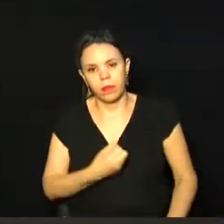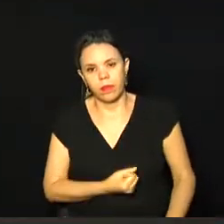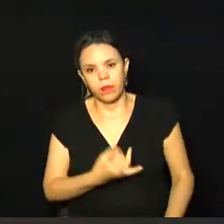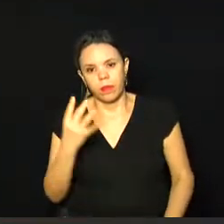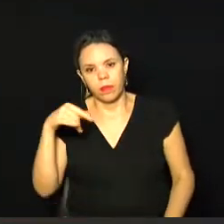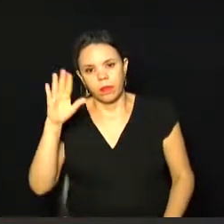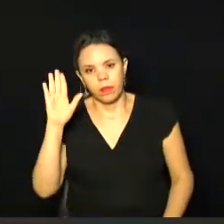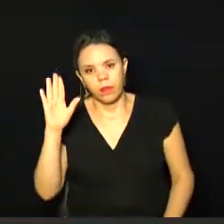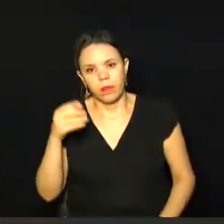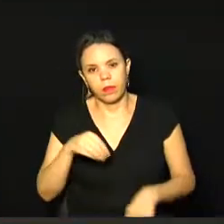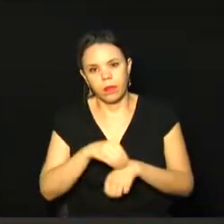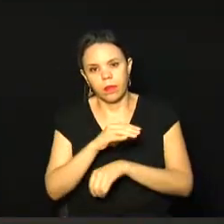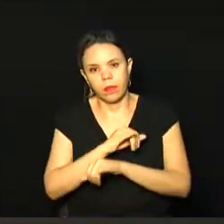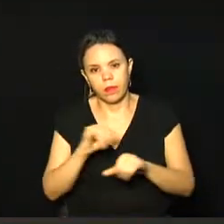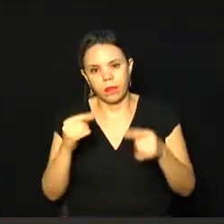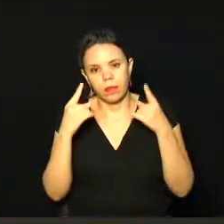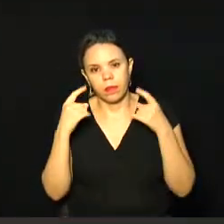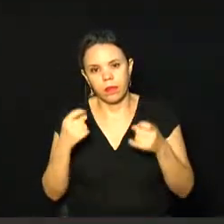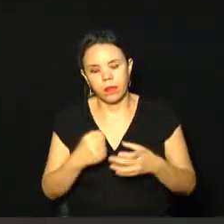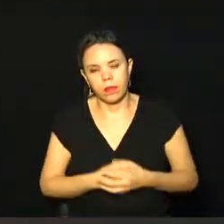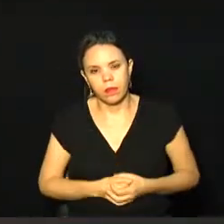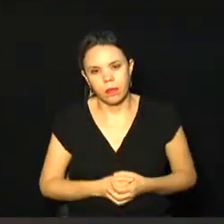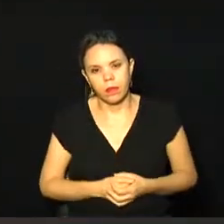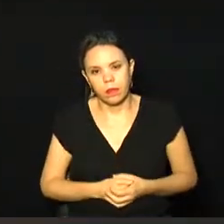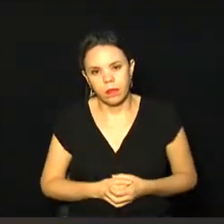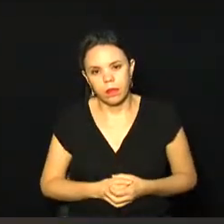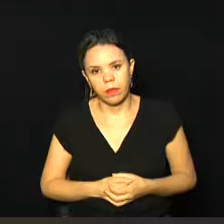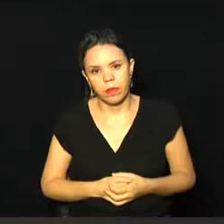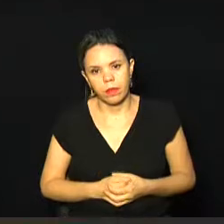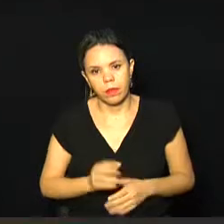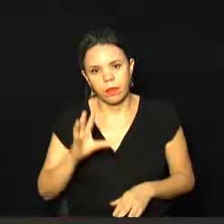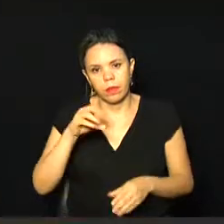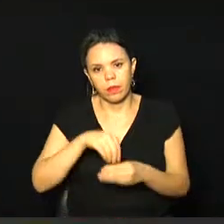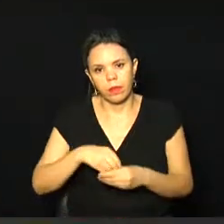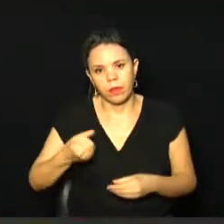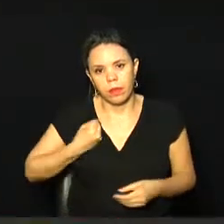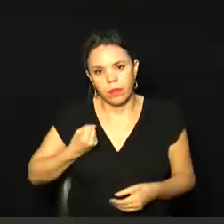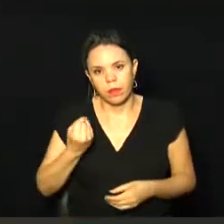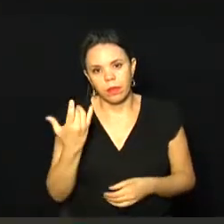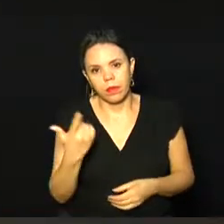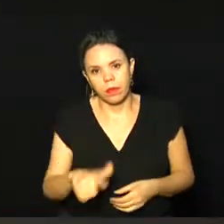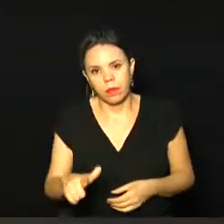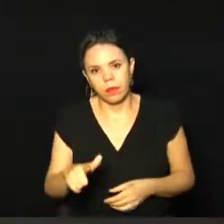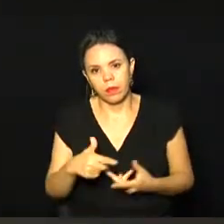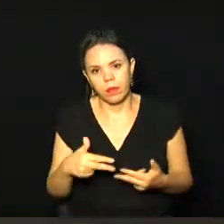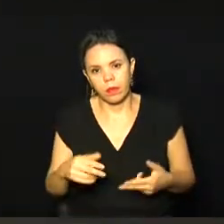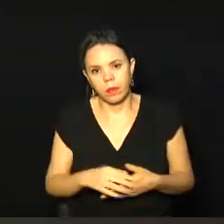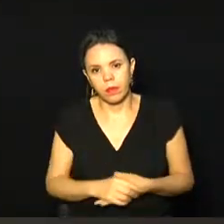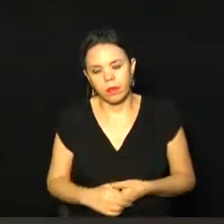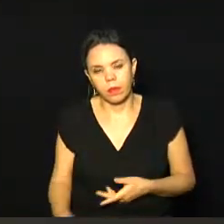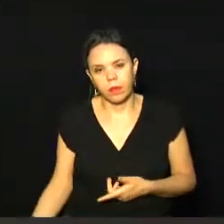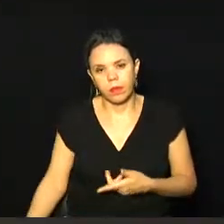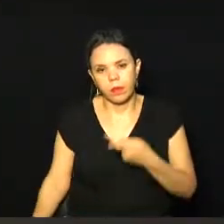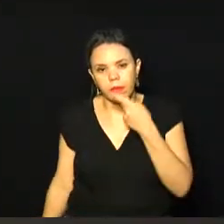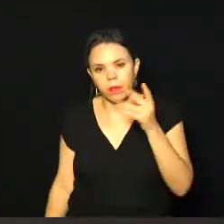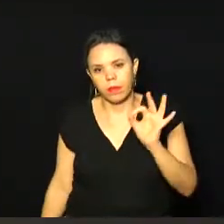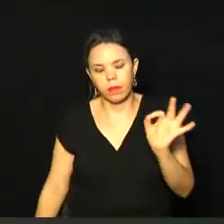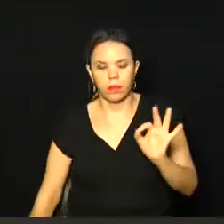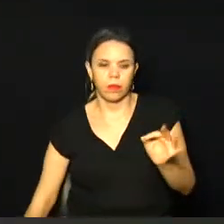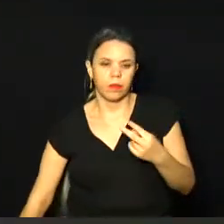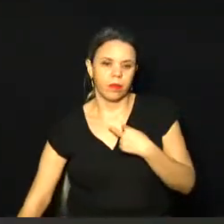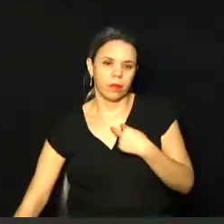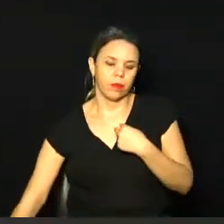irão replicar essa violência. E, dentre inúmeras outras questões que a gente não fala e não